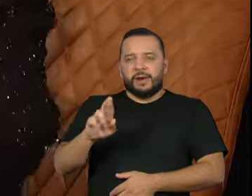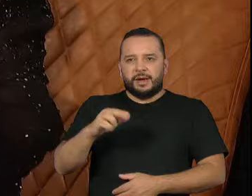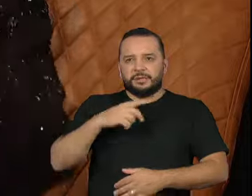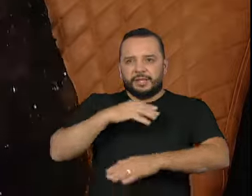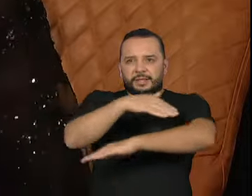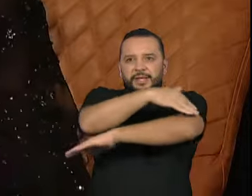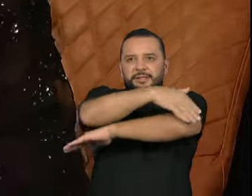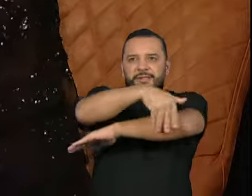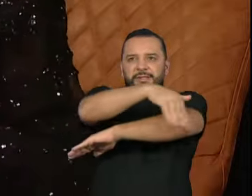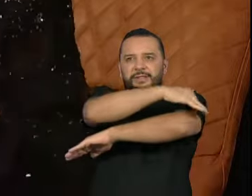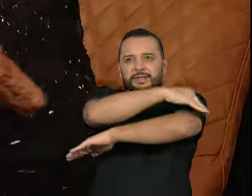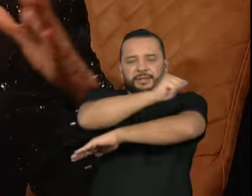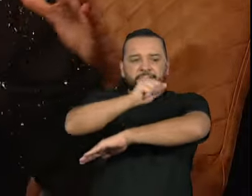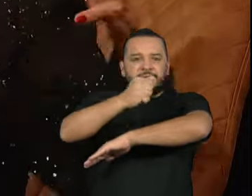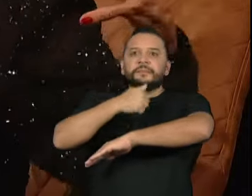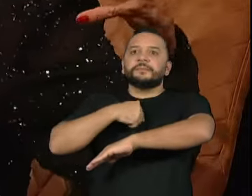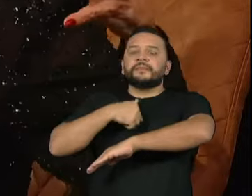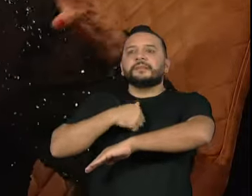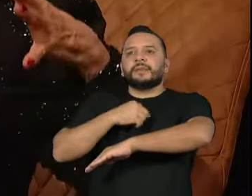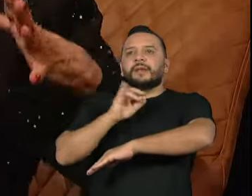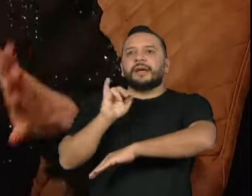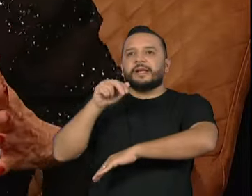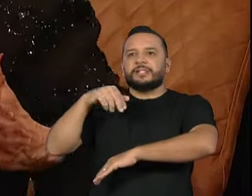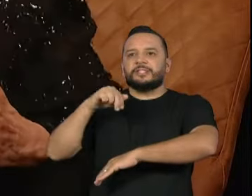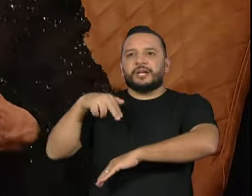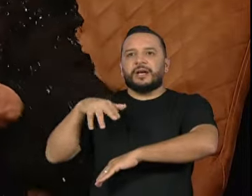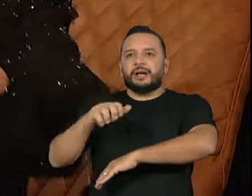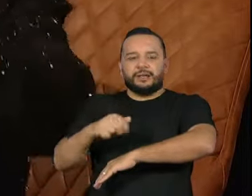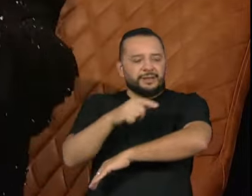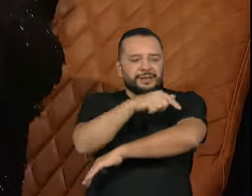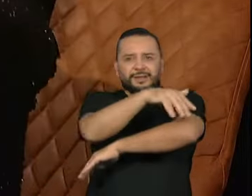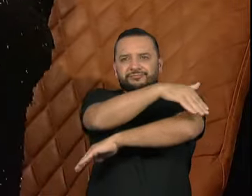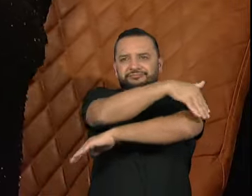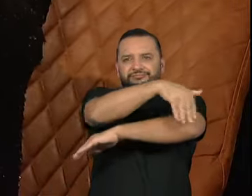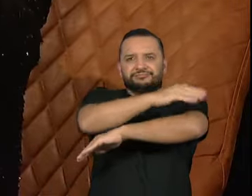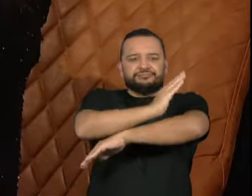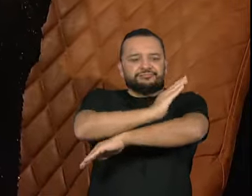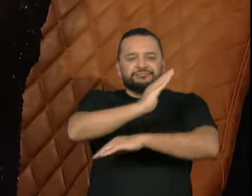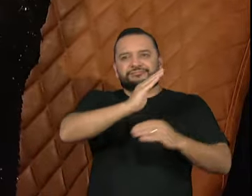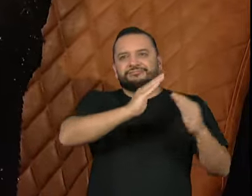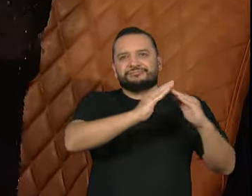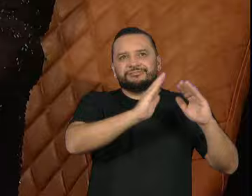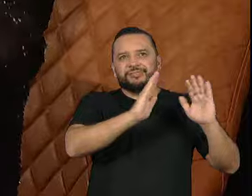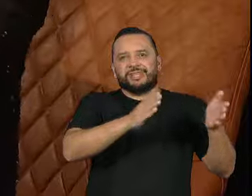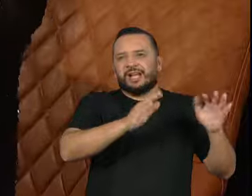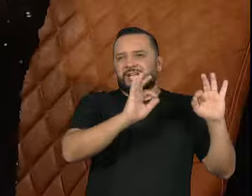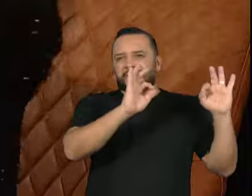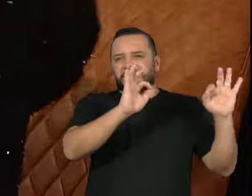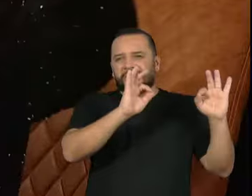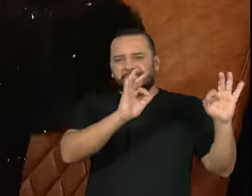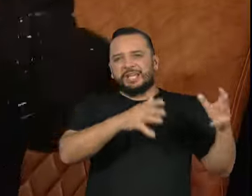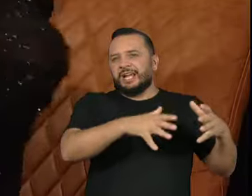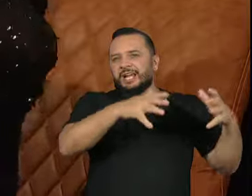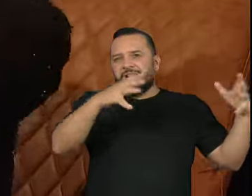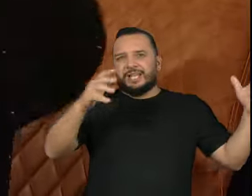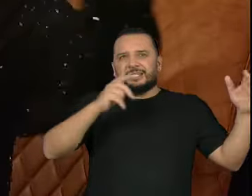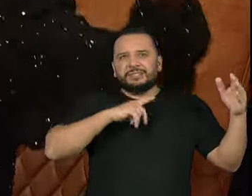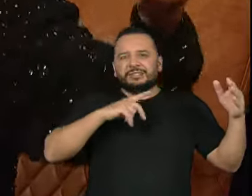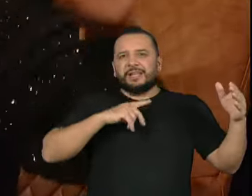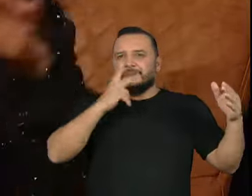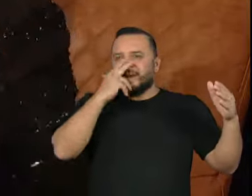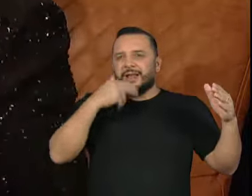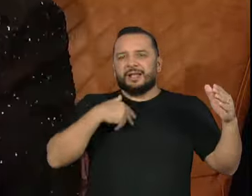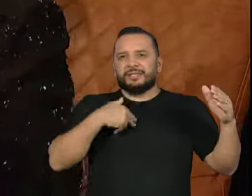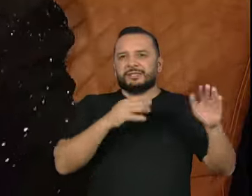casa lindíssima. E ela era uma casa grande, feito um salão, né? Aquela porta de salão de filmes de